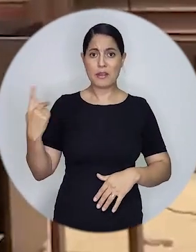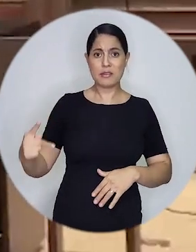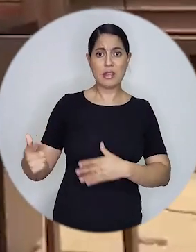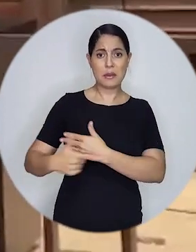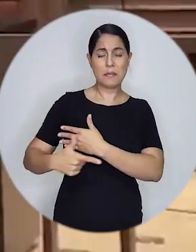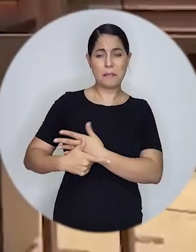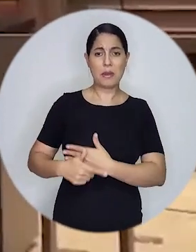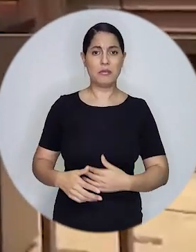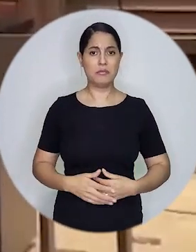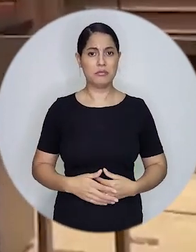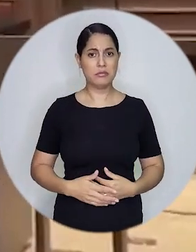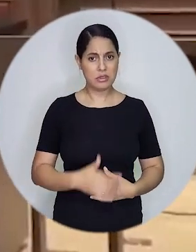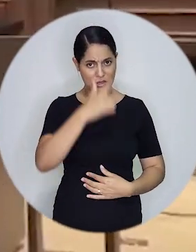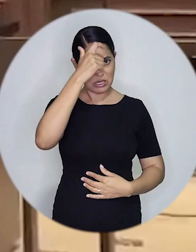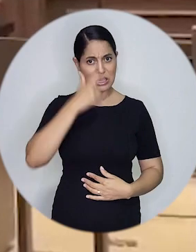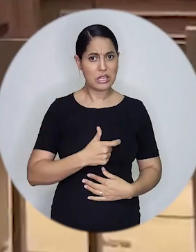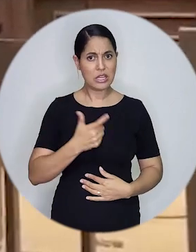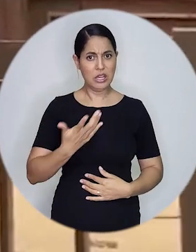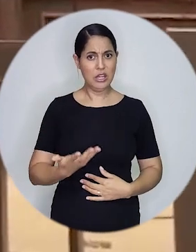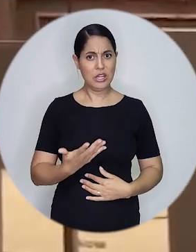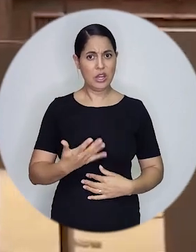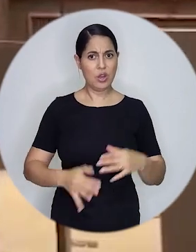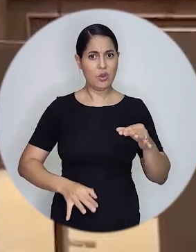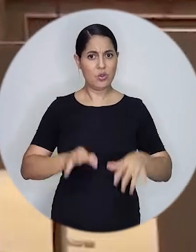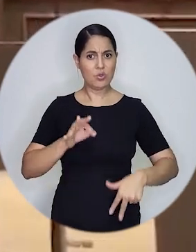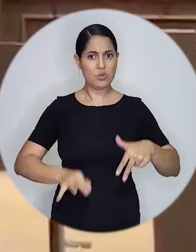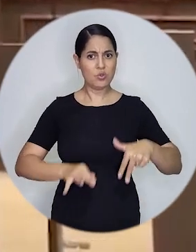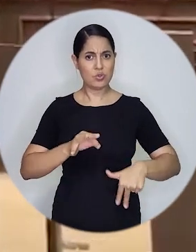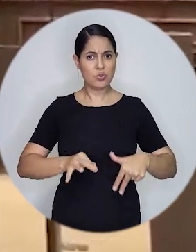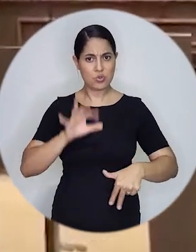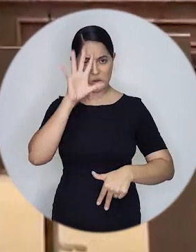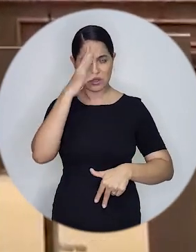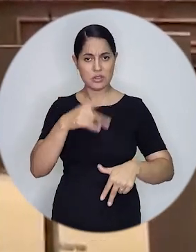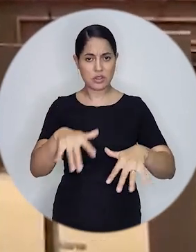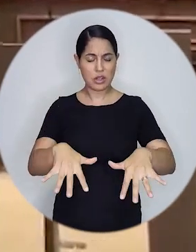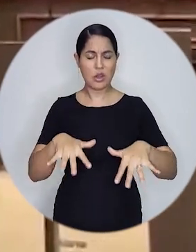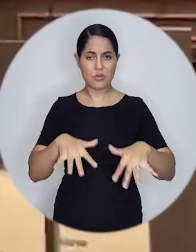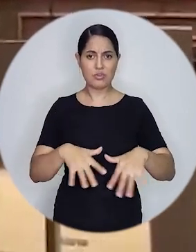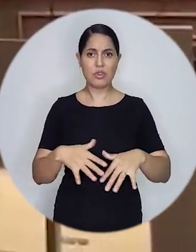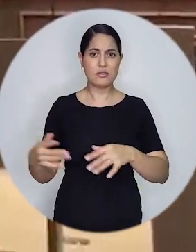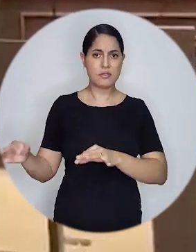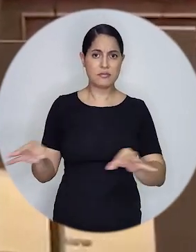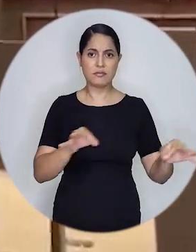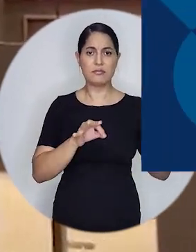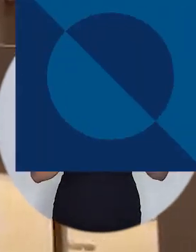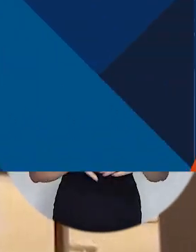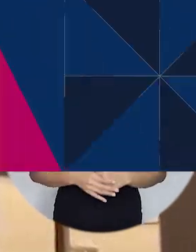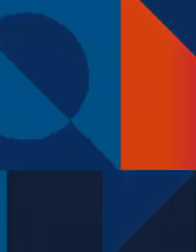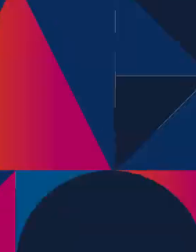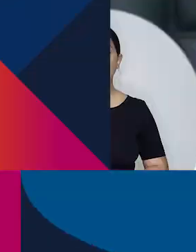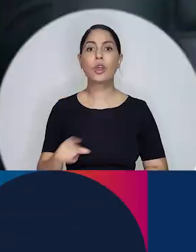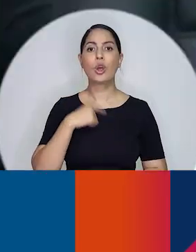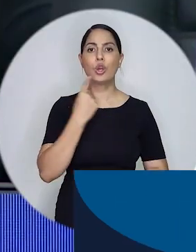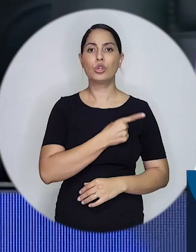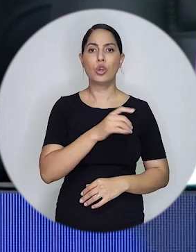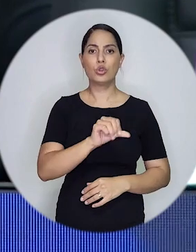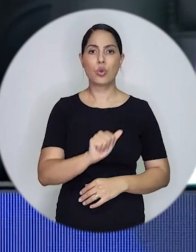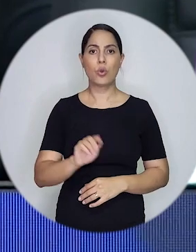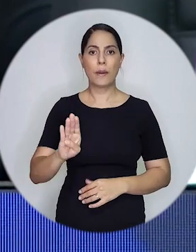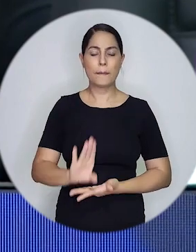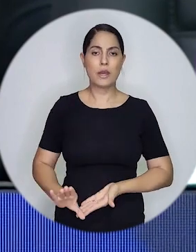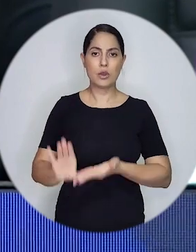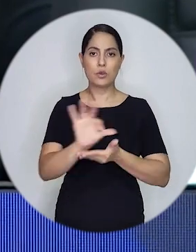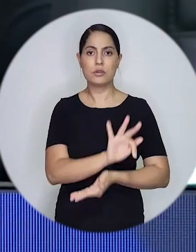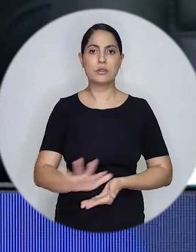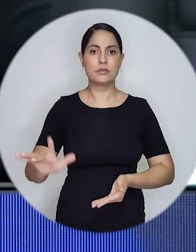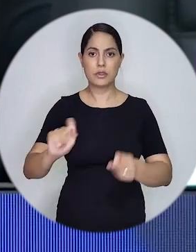advogado faz o papel de advogado, o Ministério Público faz o papel do Ministério Público. Tá? E o juiz conduz a audiência e decide aqui. O Conselho Federal da